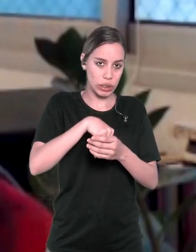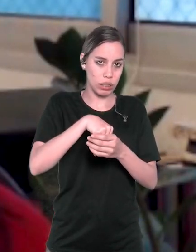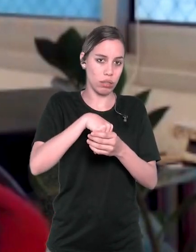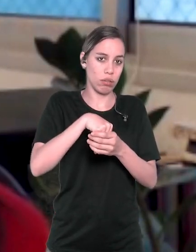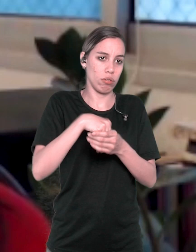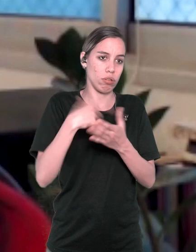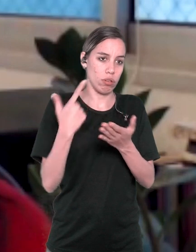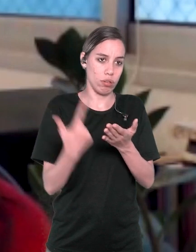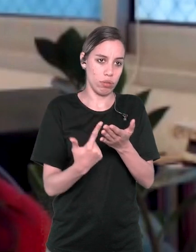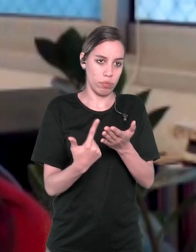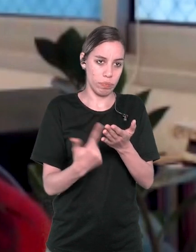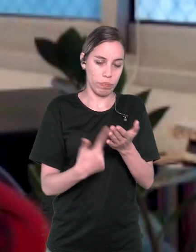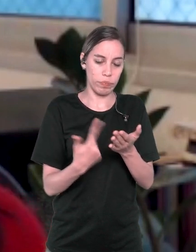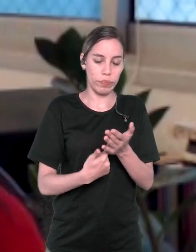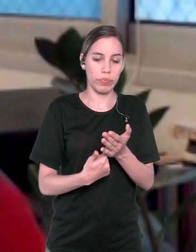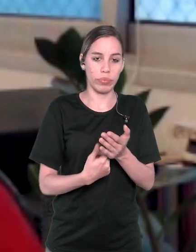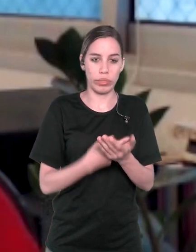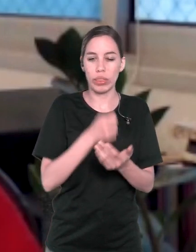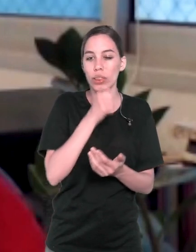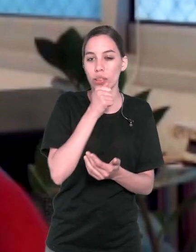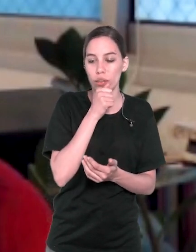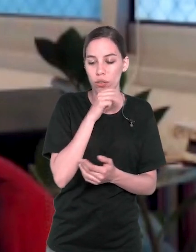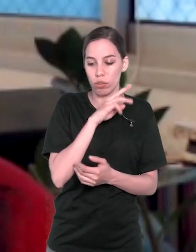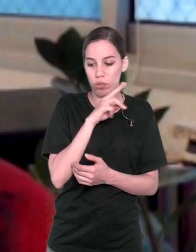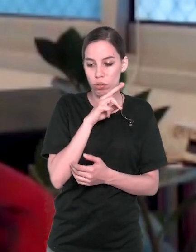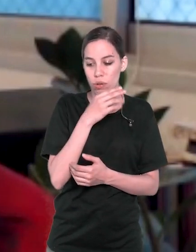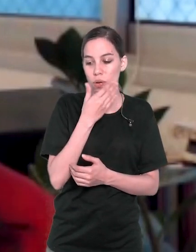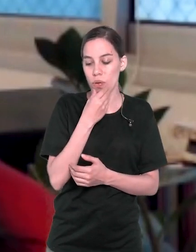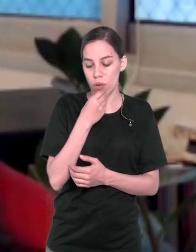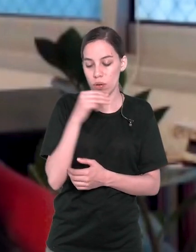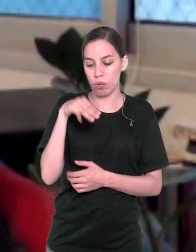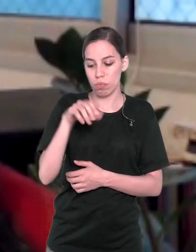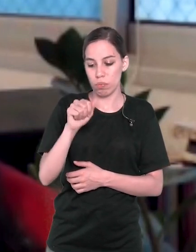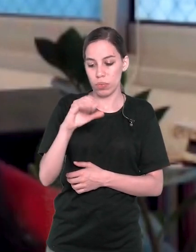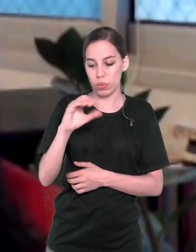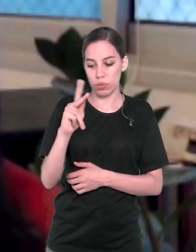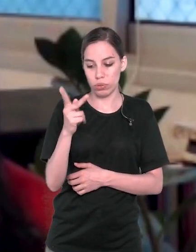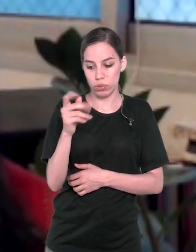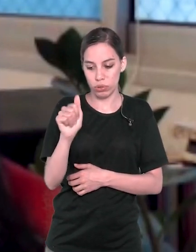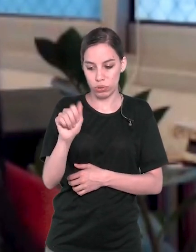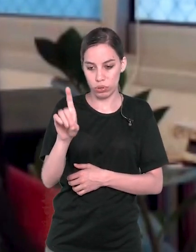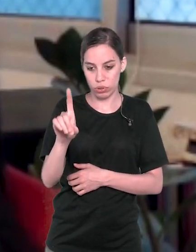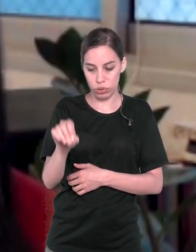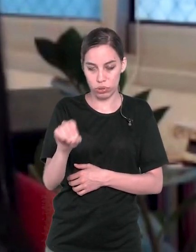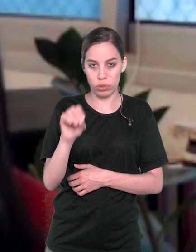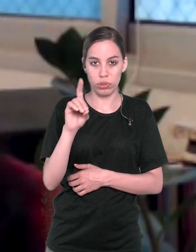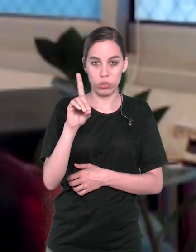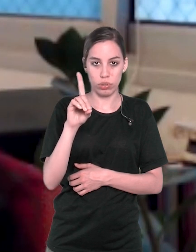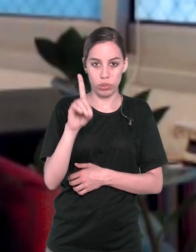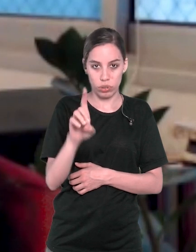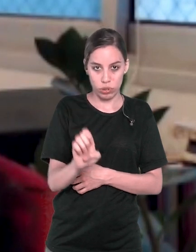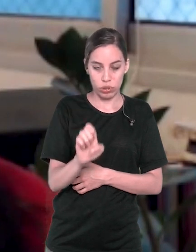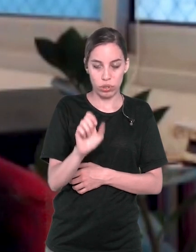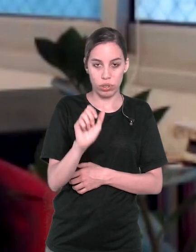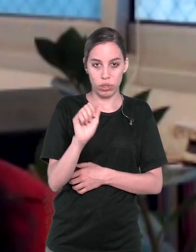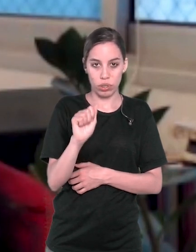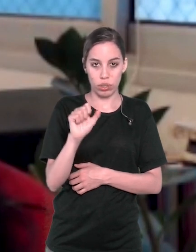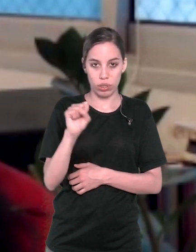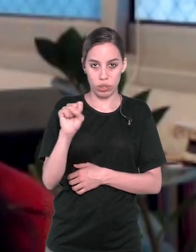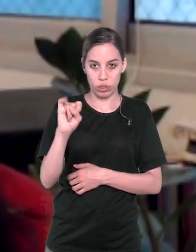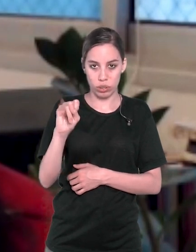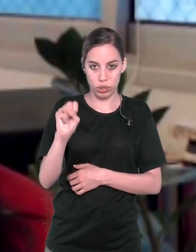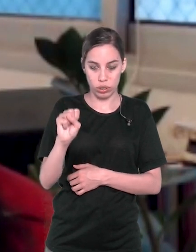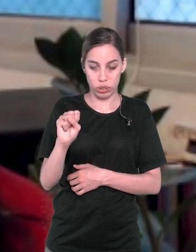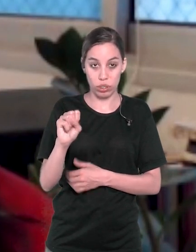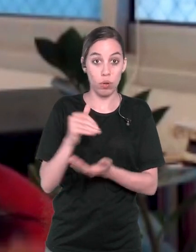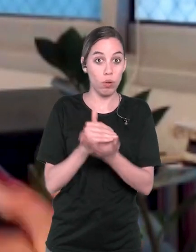Assis, por exemplo, no Brasil, foi pioneiro na abordagem, né, dos animais